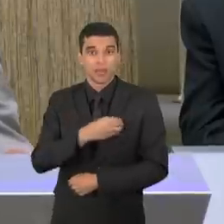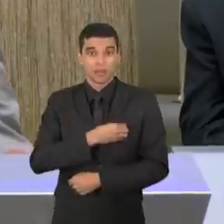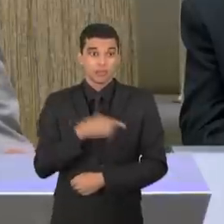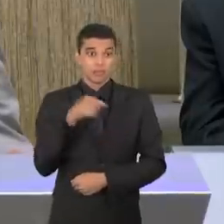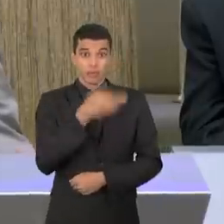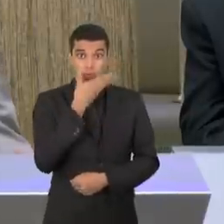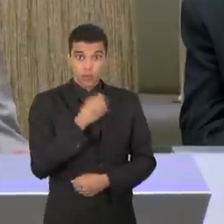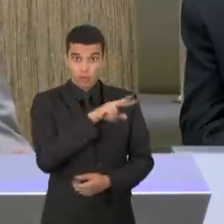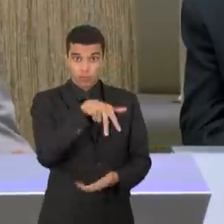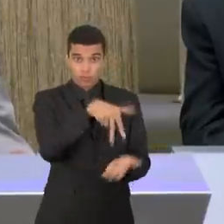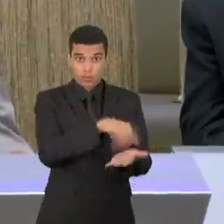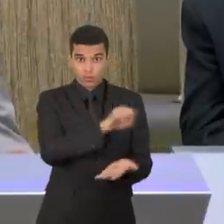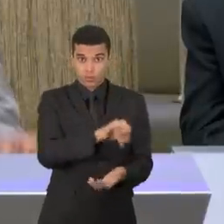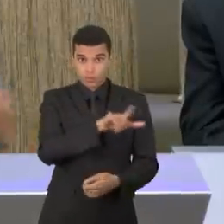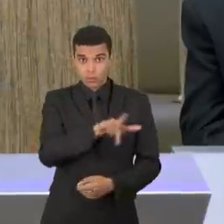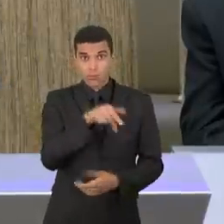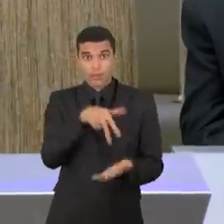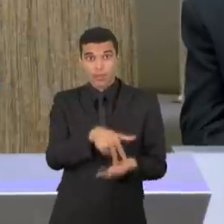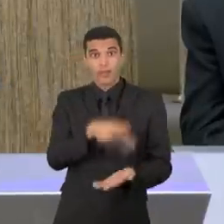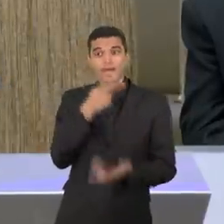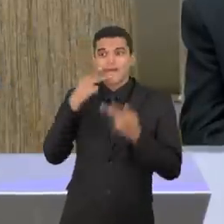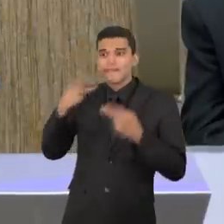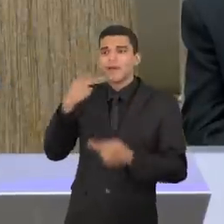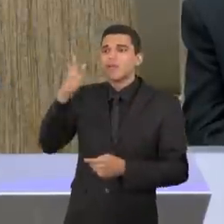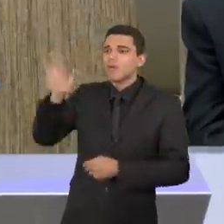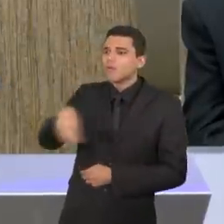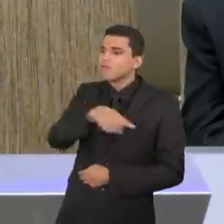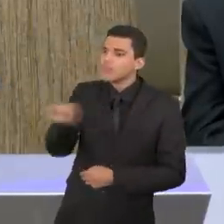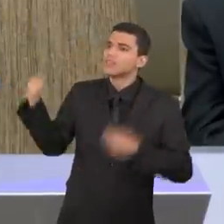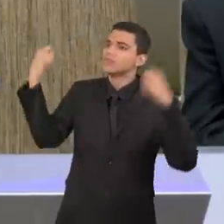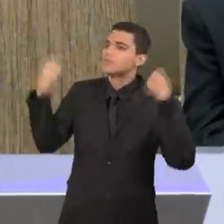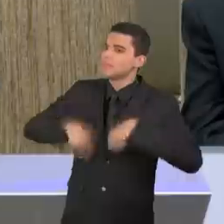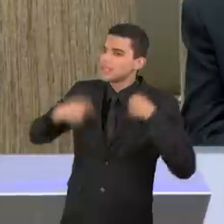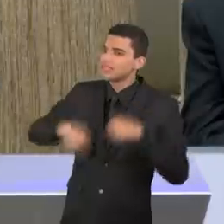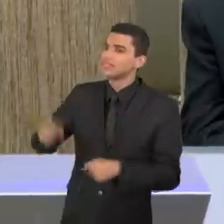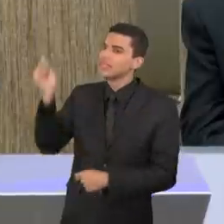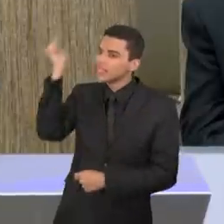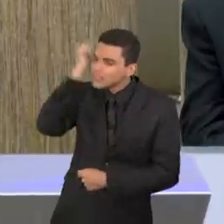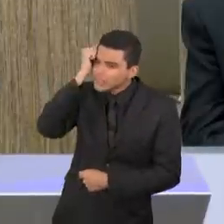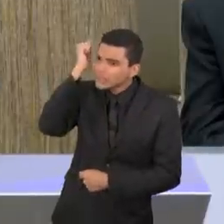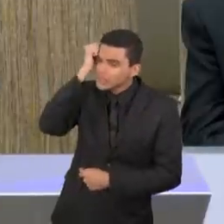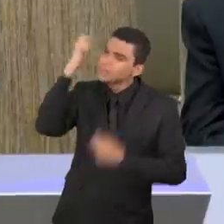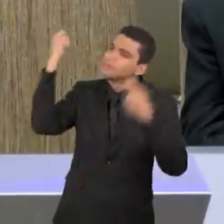arrependimento, a gente vê que aquele povo de Judá estava numa